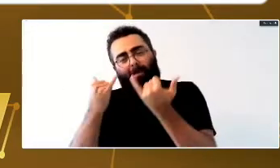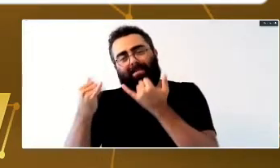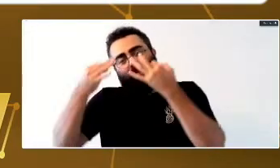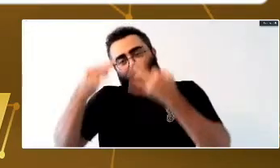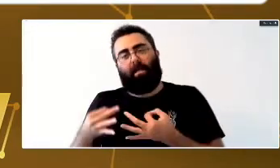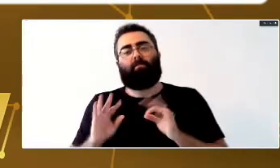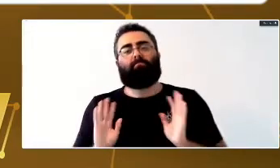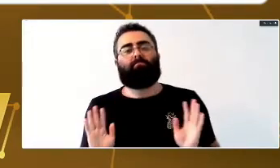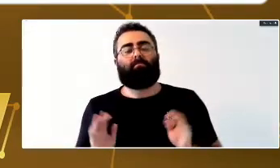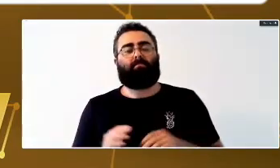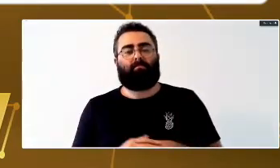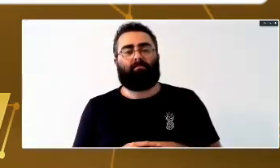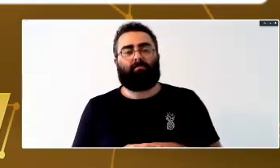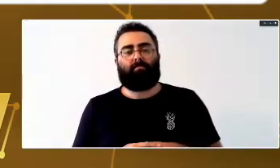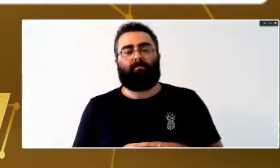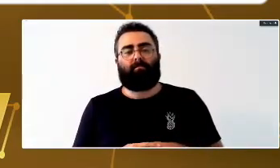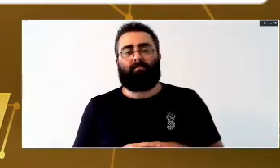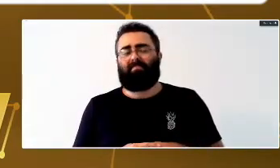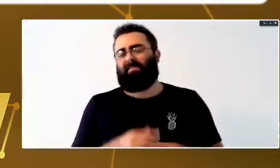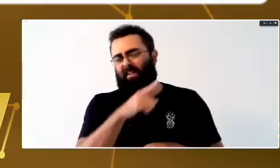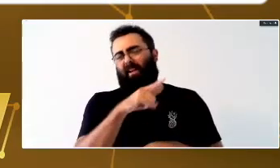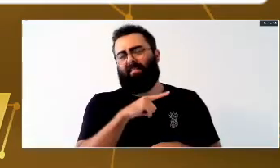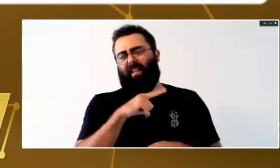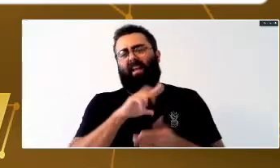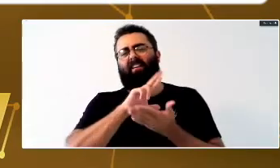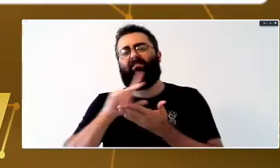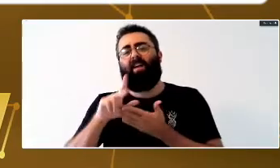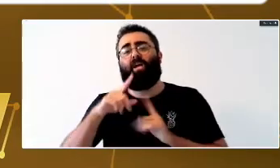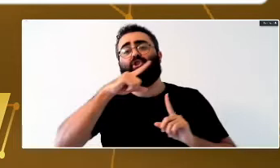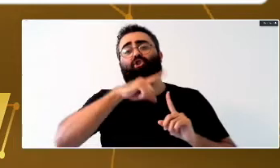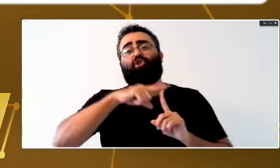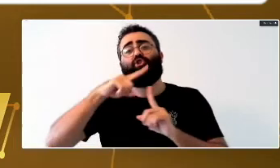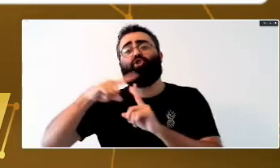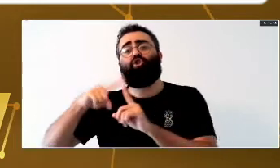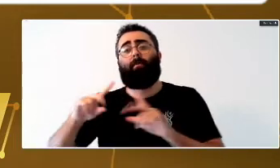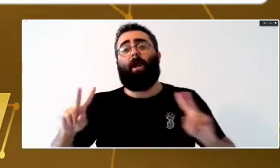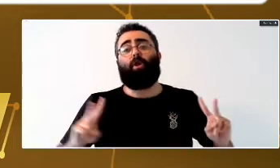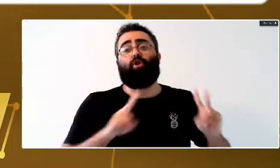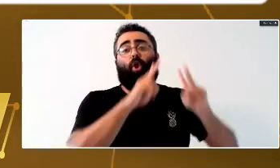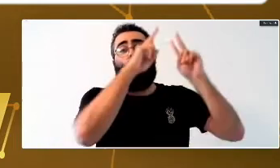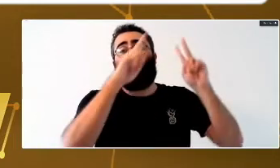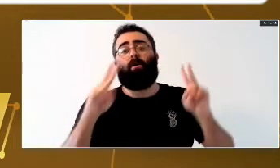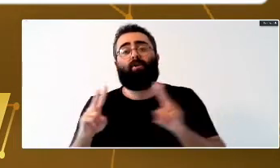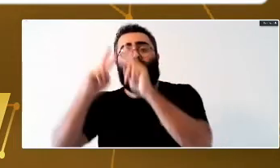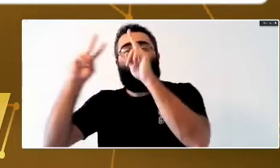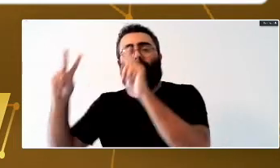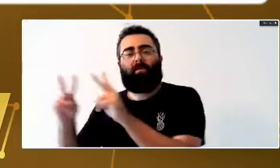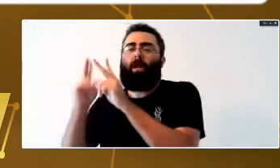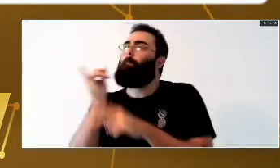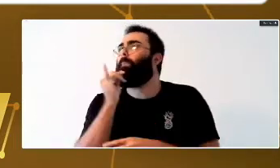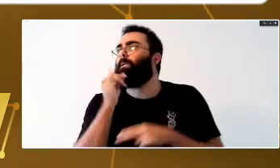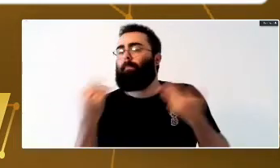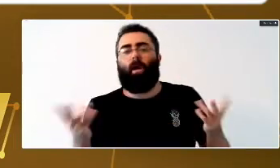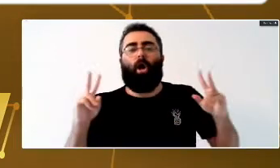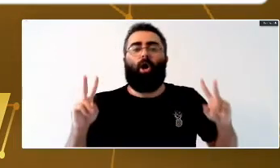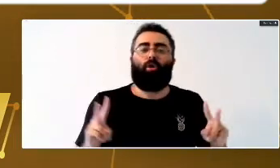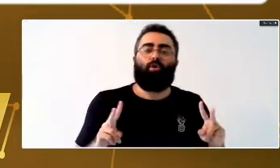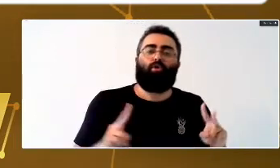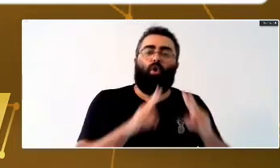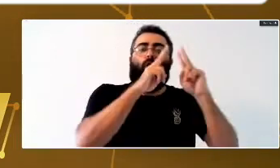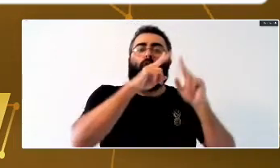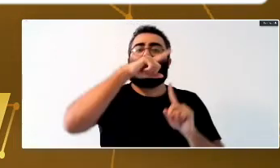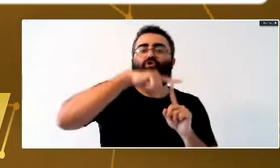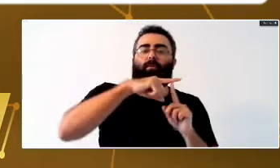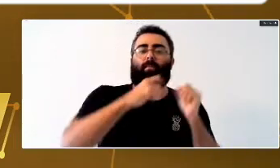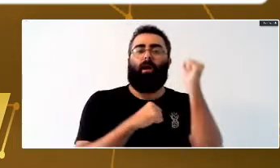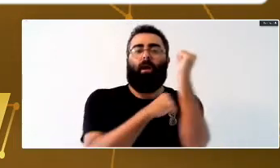aqui vários tipos de torre representado, porque a gente sabe que numa obra é muito importante que as torres de ancoragem, por exemplo, estejam liberadas.